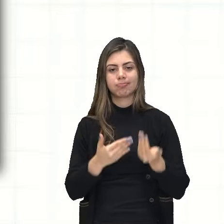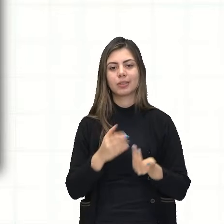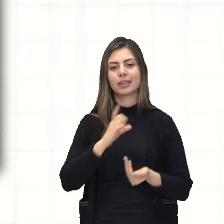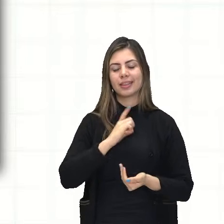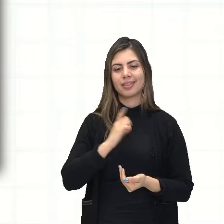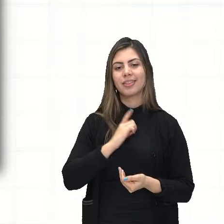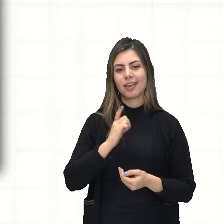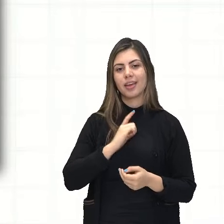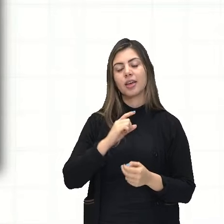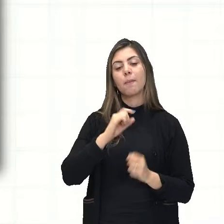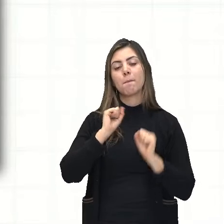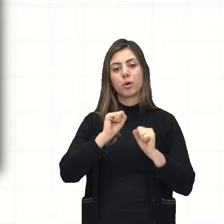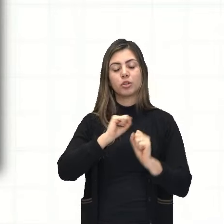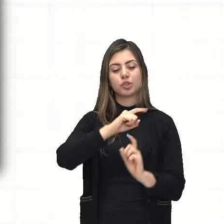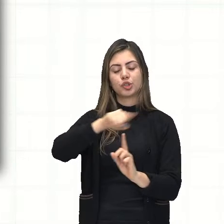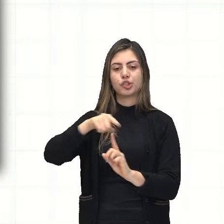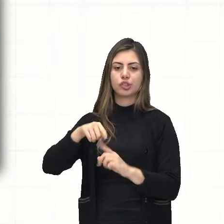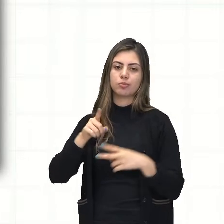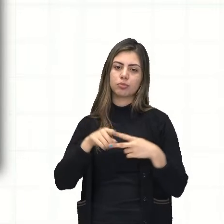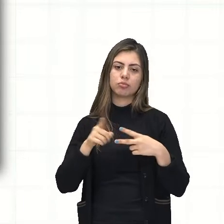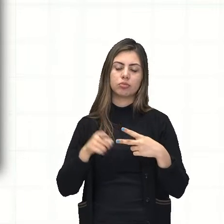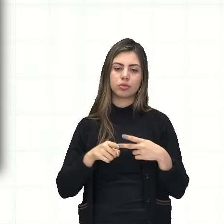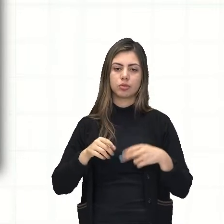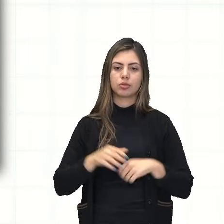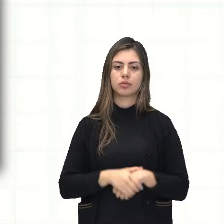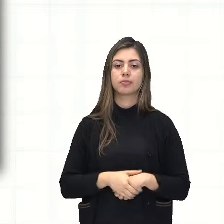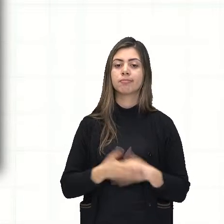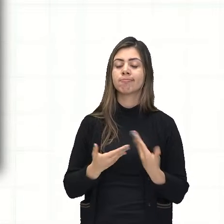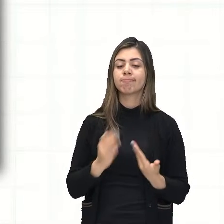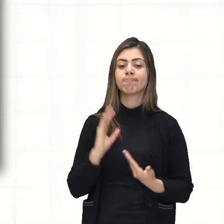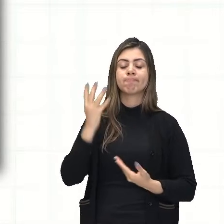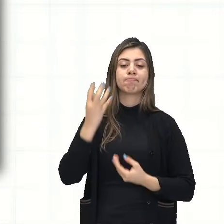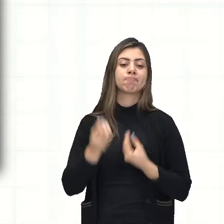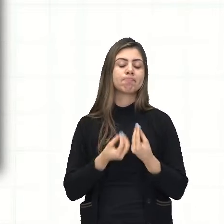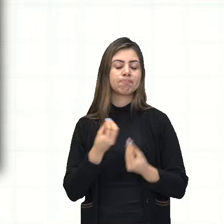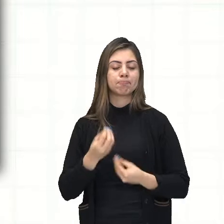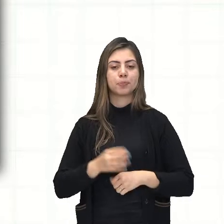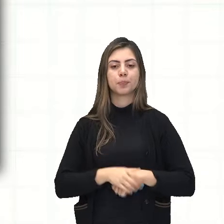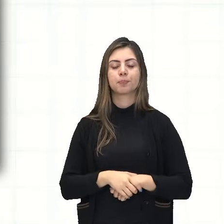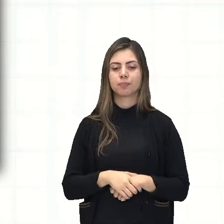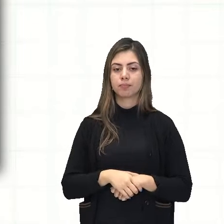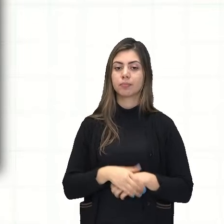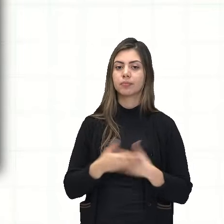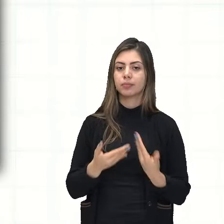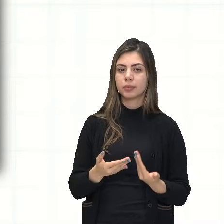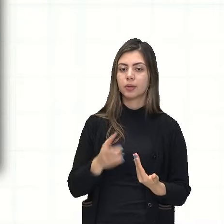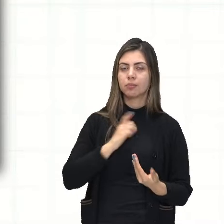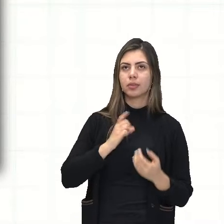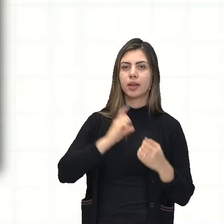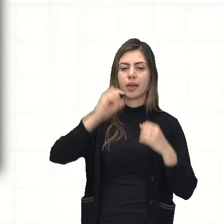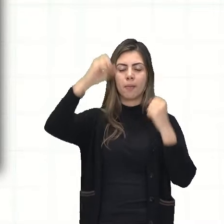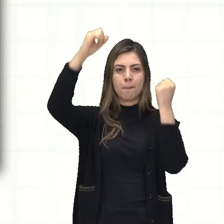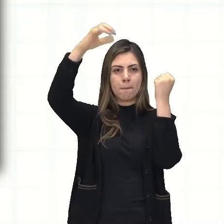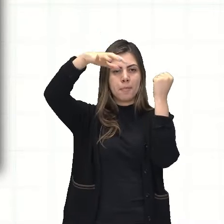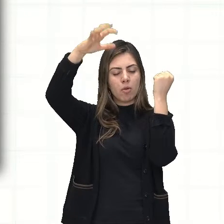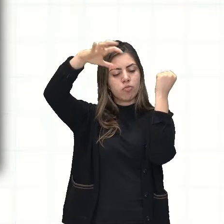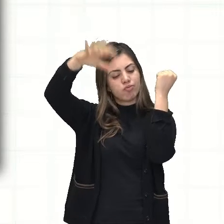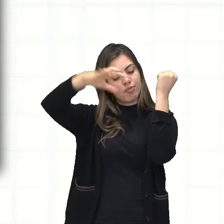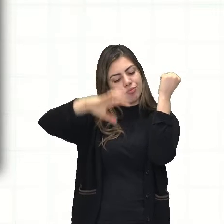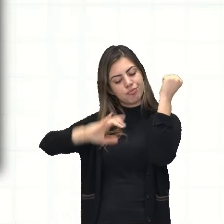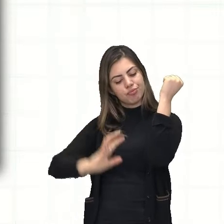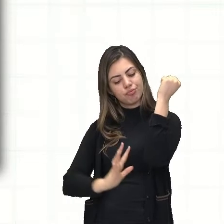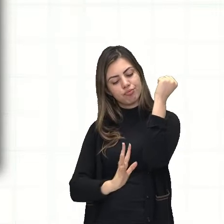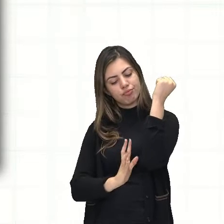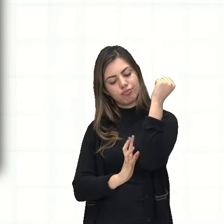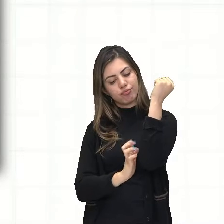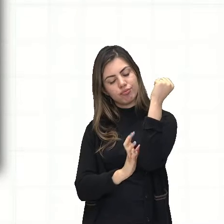e ácido nítrico. E aí, o que que acontece? Quando esses ácidos caem em forma de precipitação,